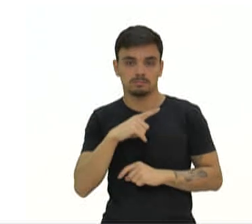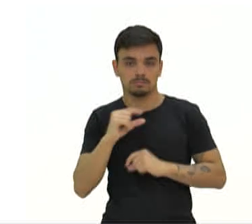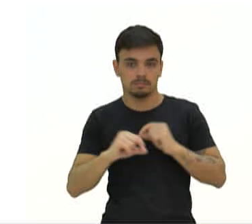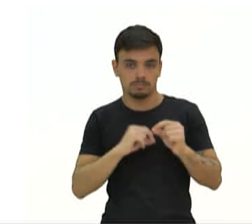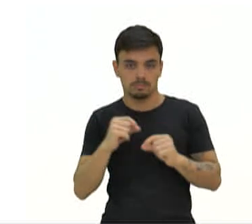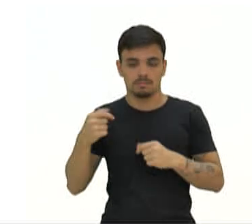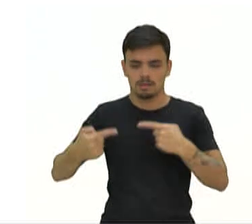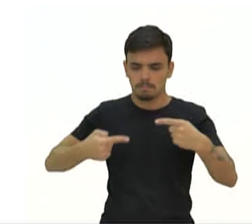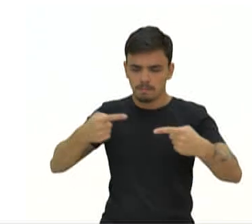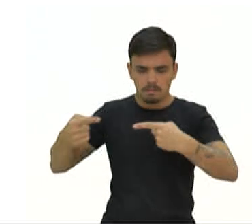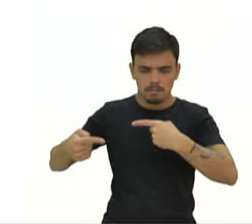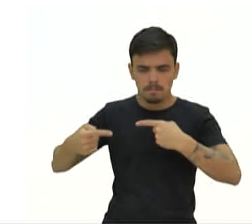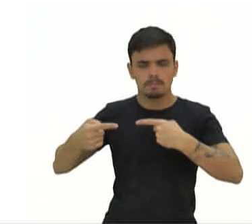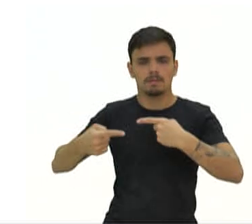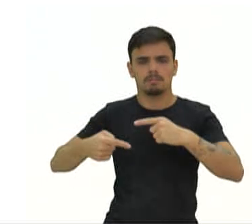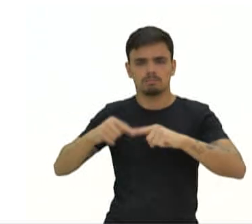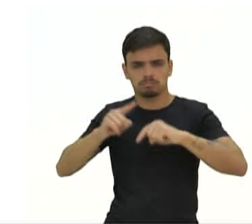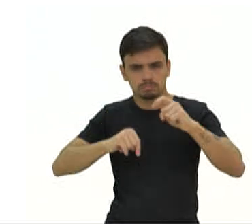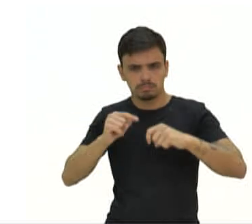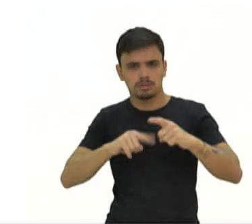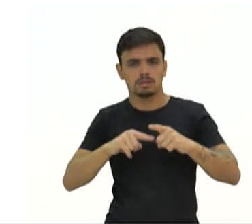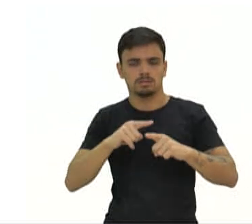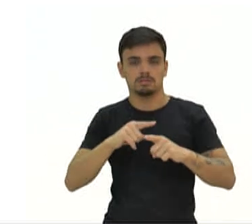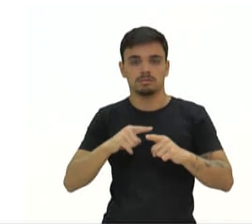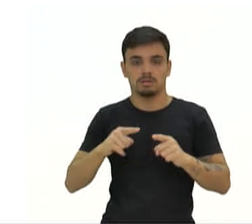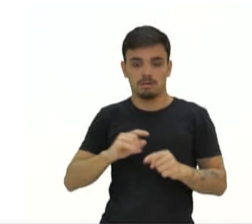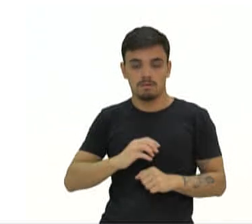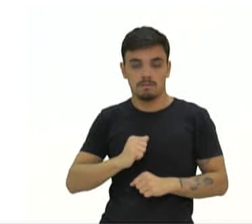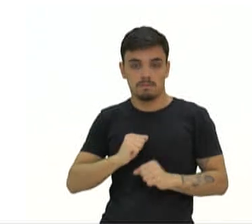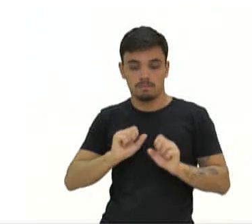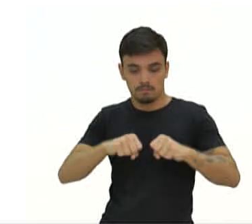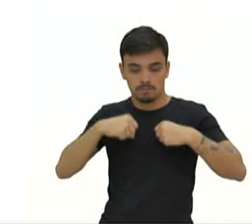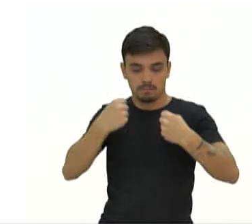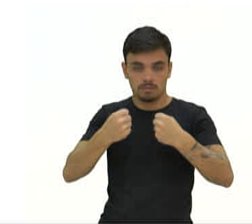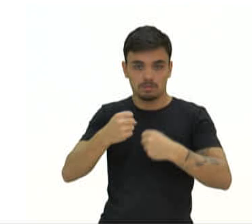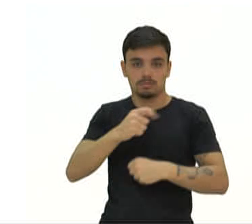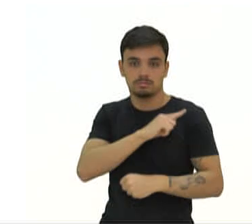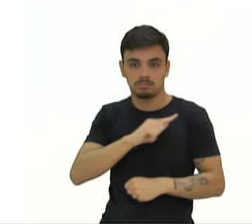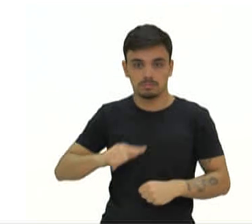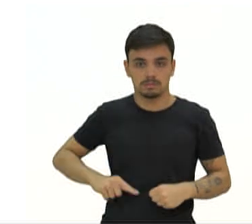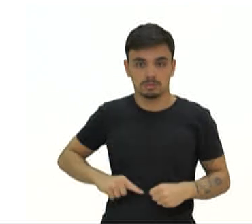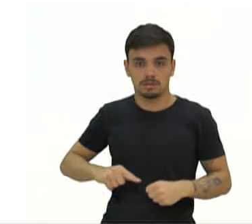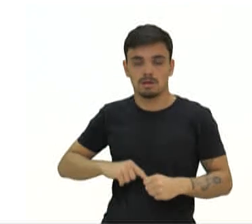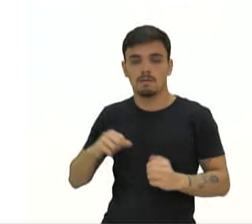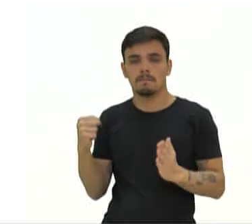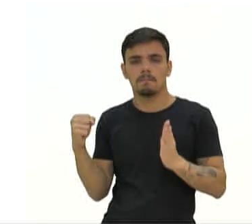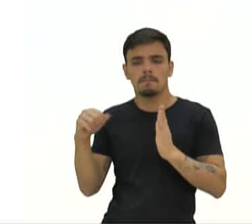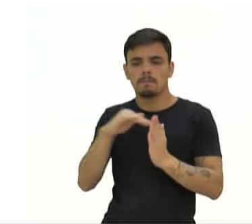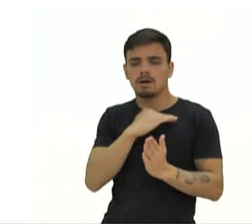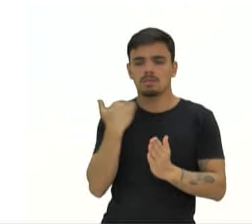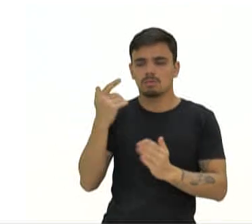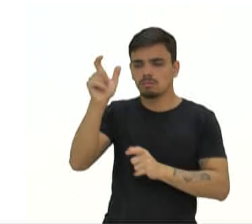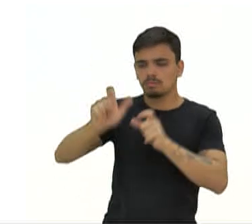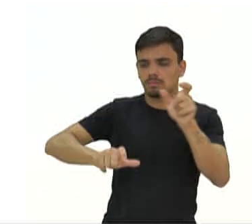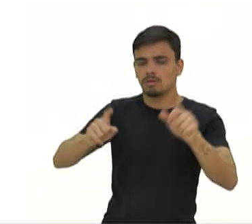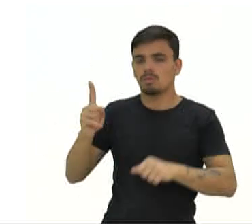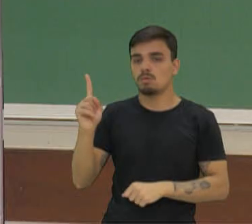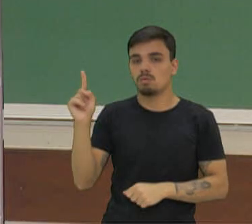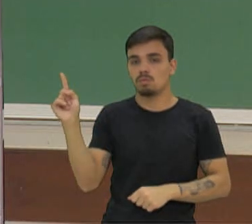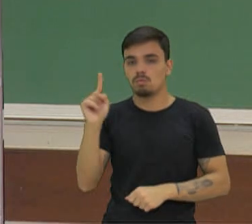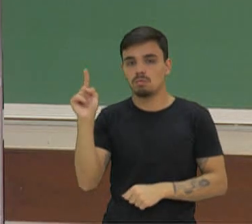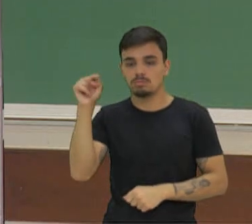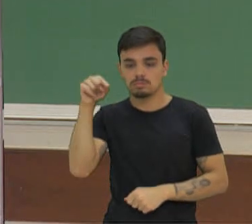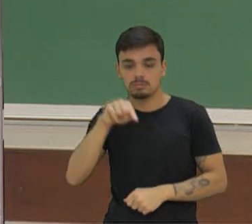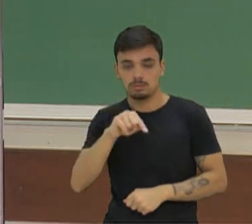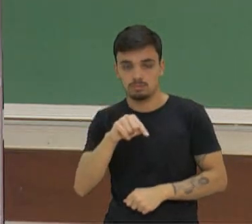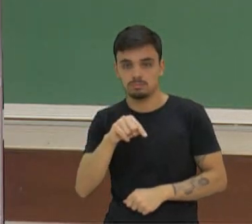armamentos eficientes, as forças imperiais derrotaram os balaios, matando cerca de 11.000 rebeldes. O